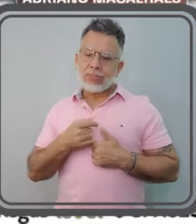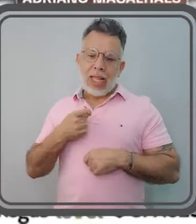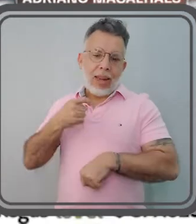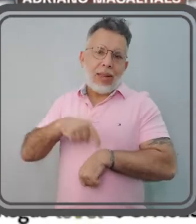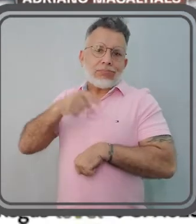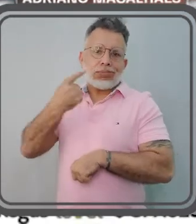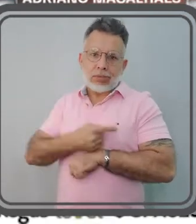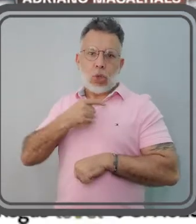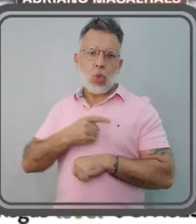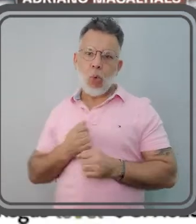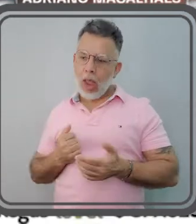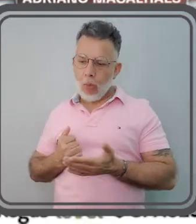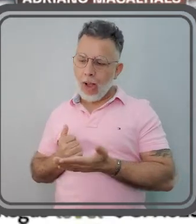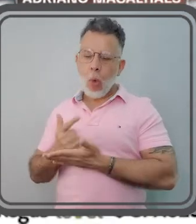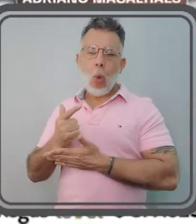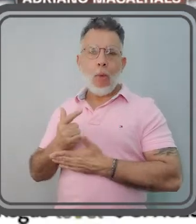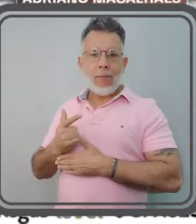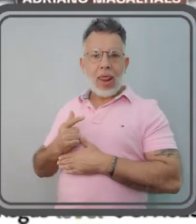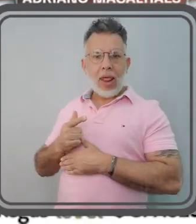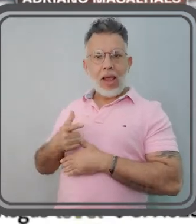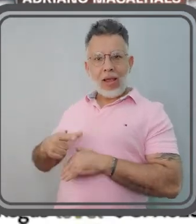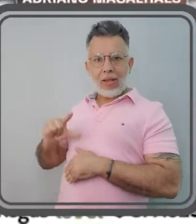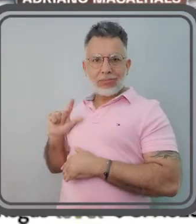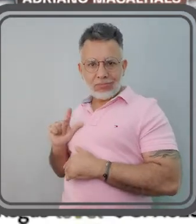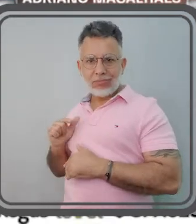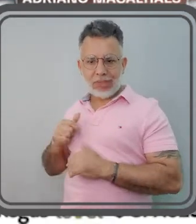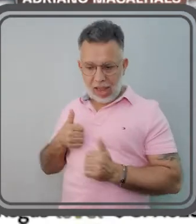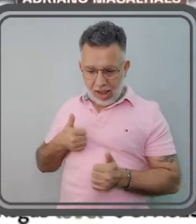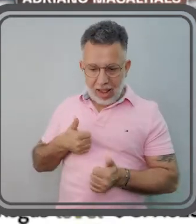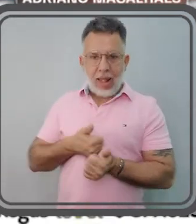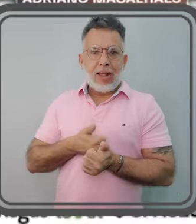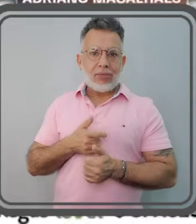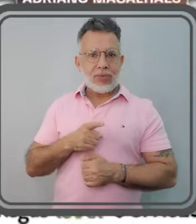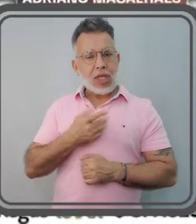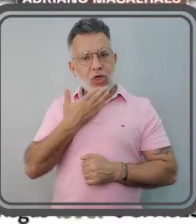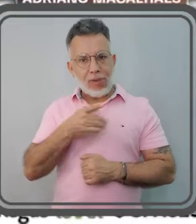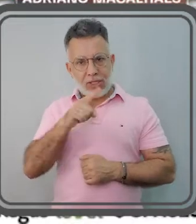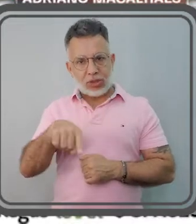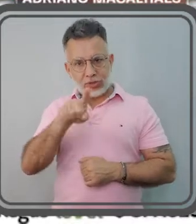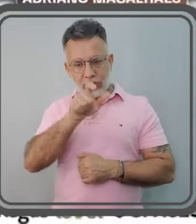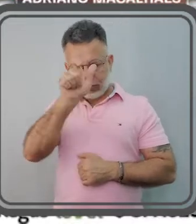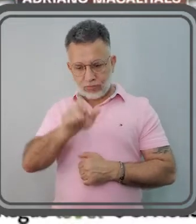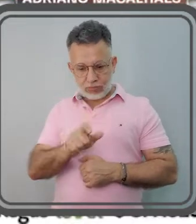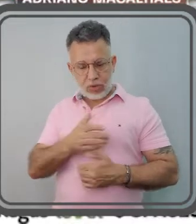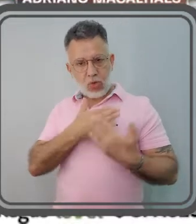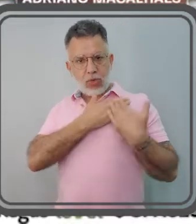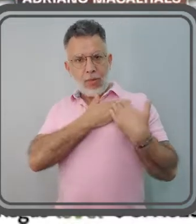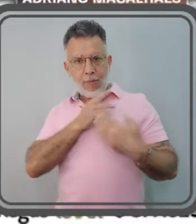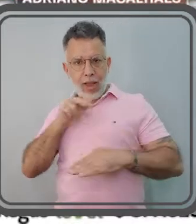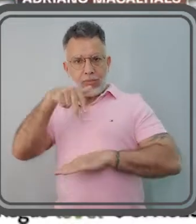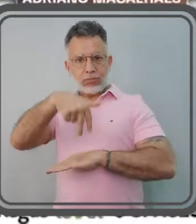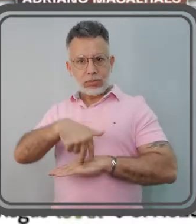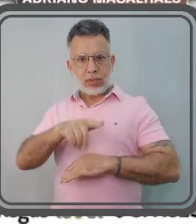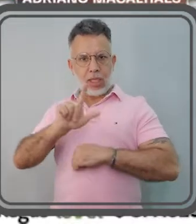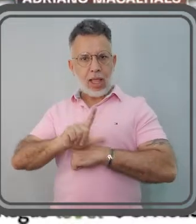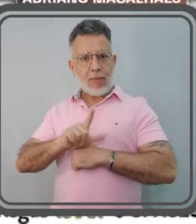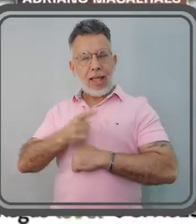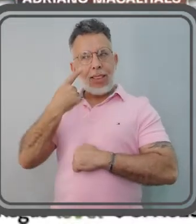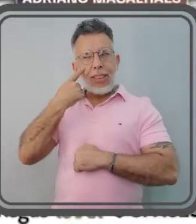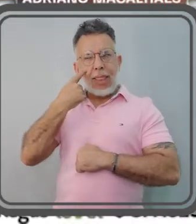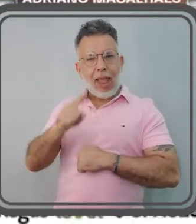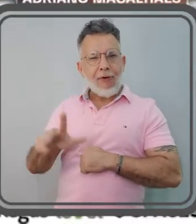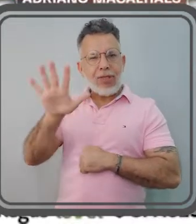pede sempre que o franqueado esteja na loja, mas que ele tenha a visão estratégica do negócio, porque a operação em si, o dia a dia, ela é muito